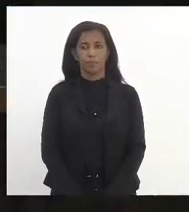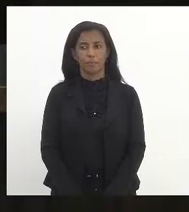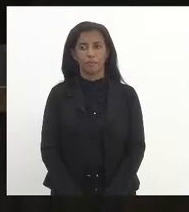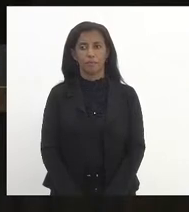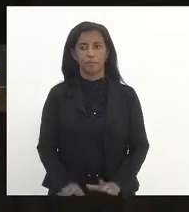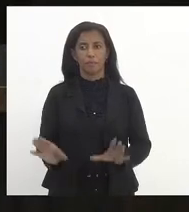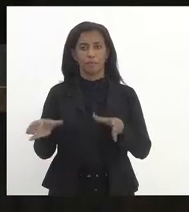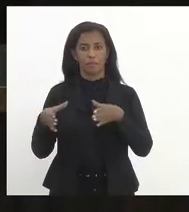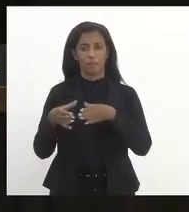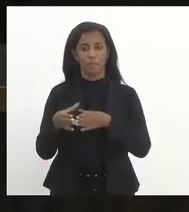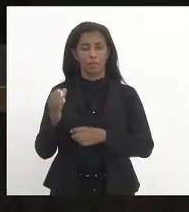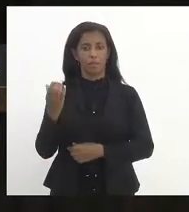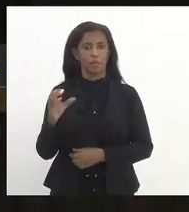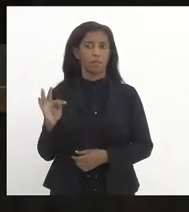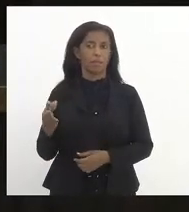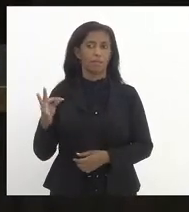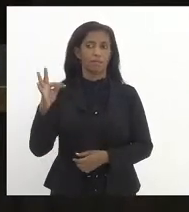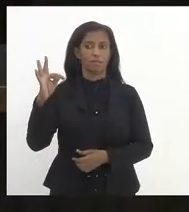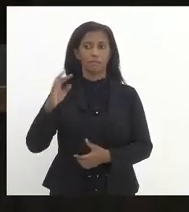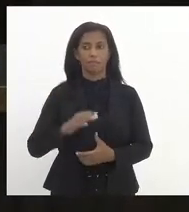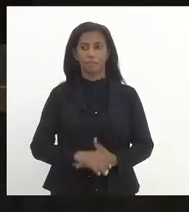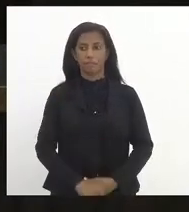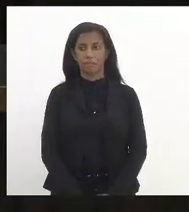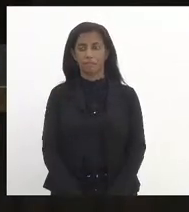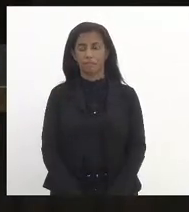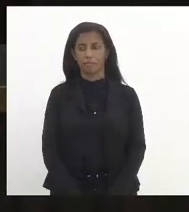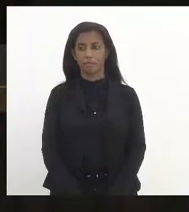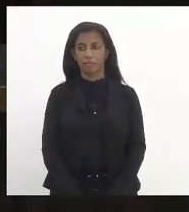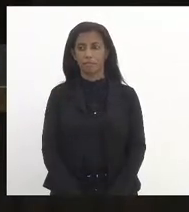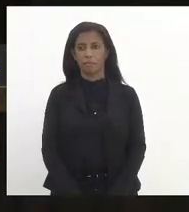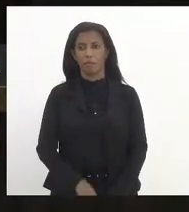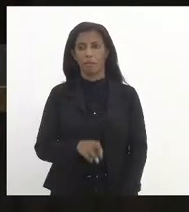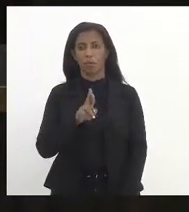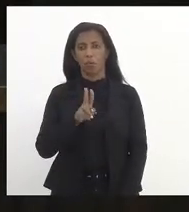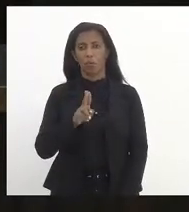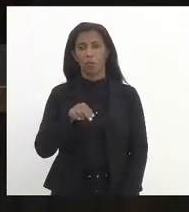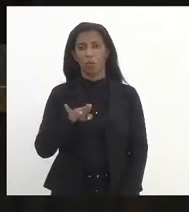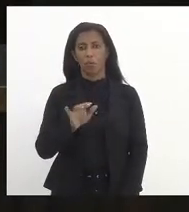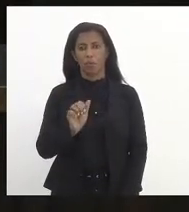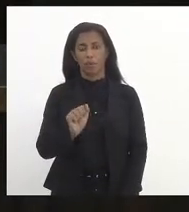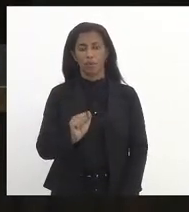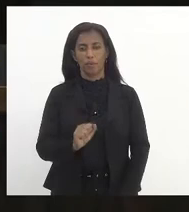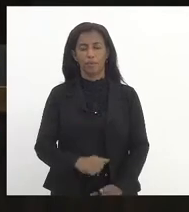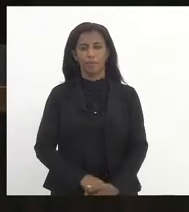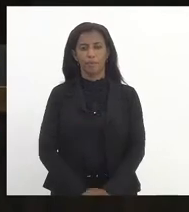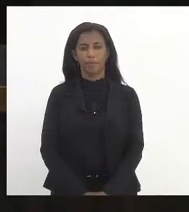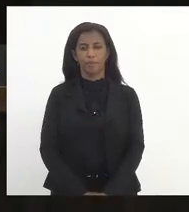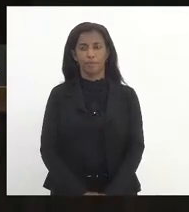Pela Comissão de Ciência e Tecnologia, deputado do Rubens Bontempo.